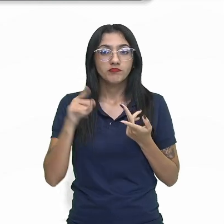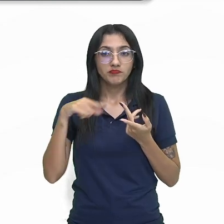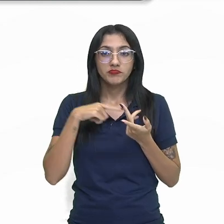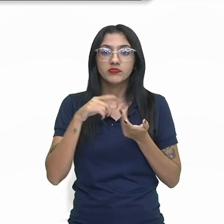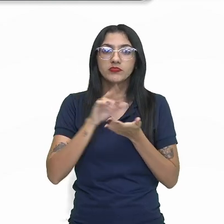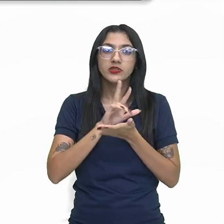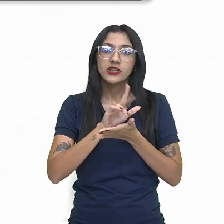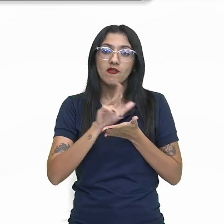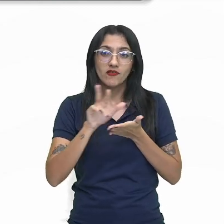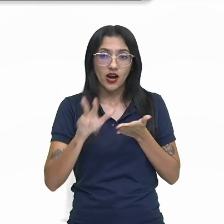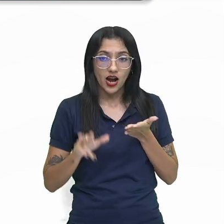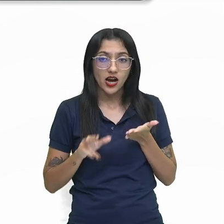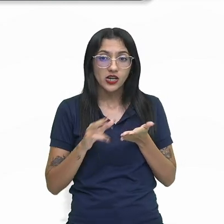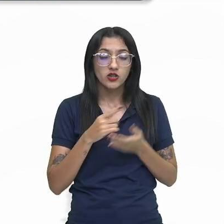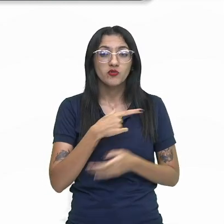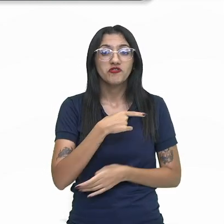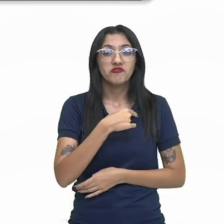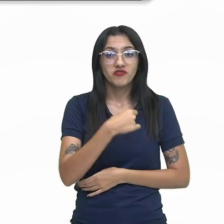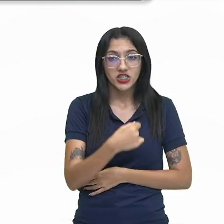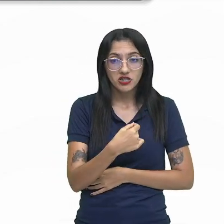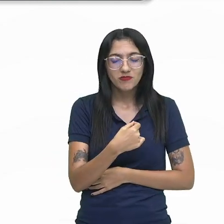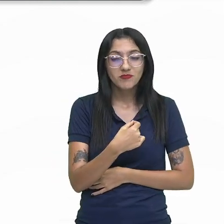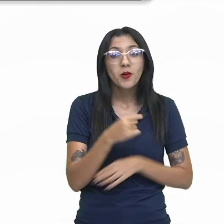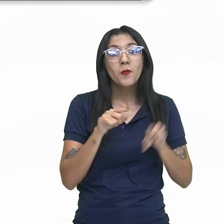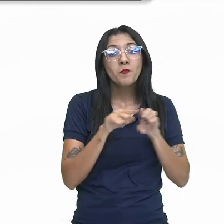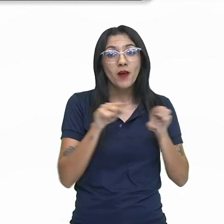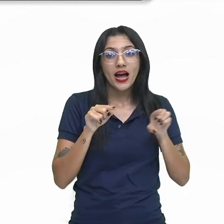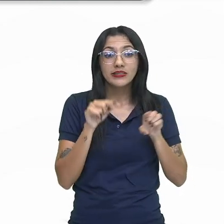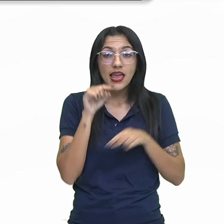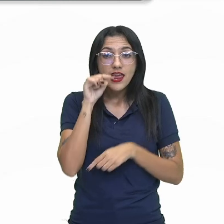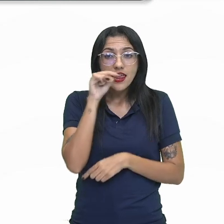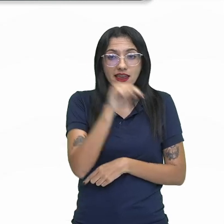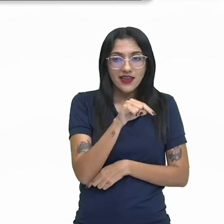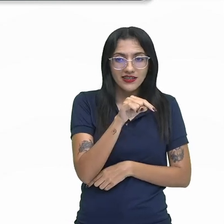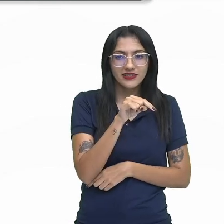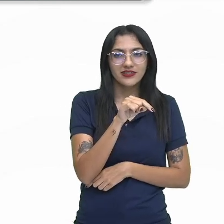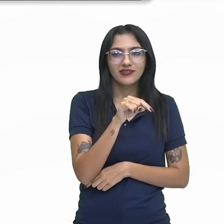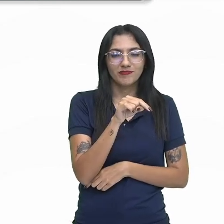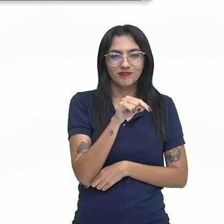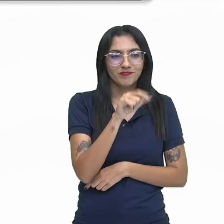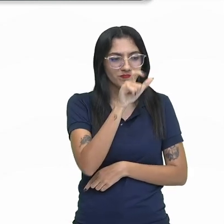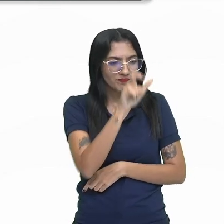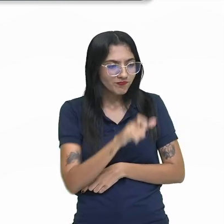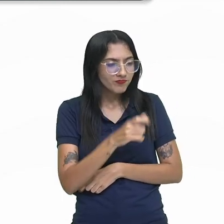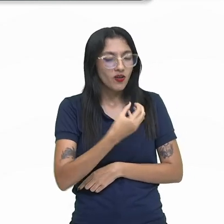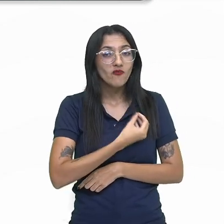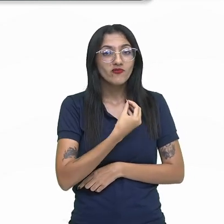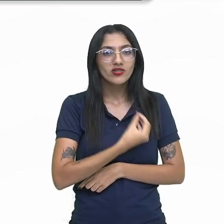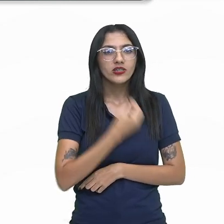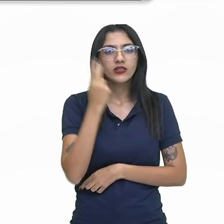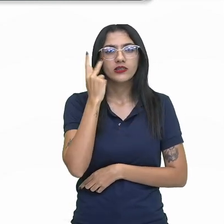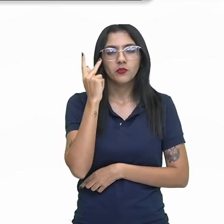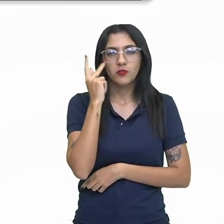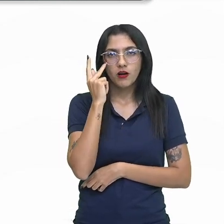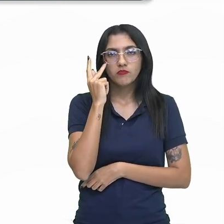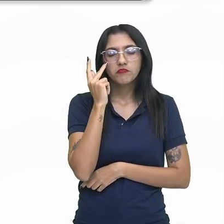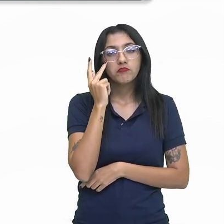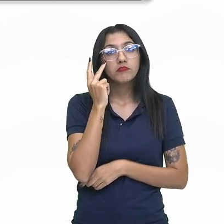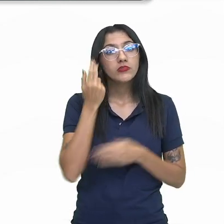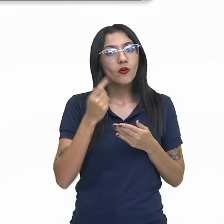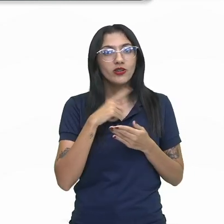vários filhos e esse aí mora em São Paulo. Então,